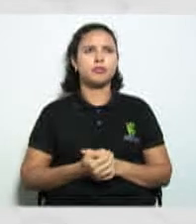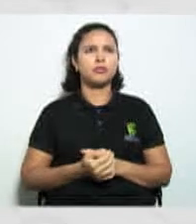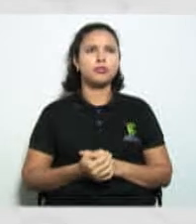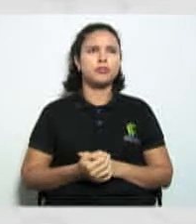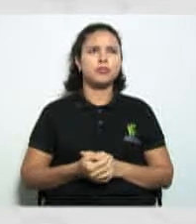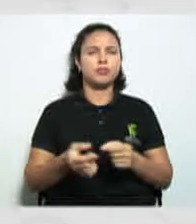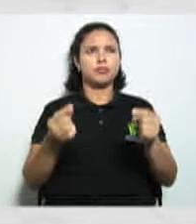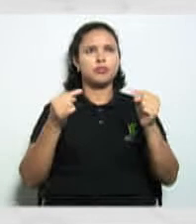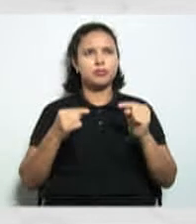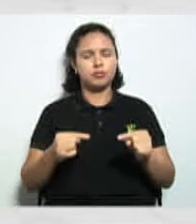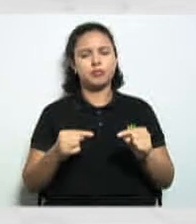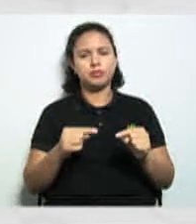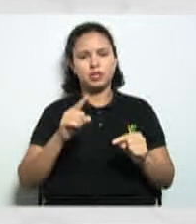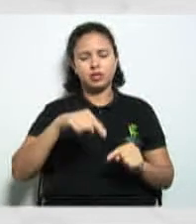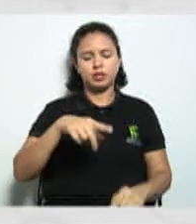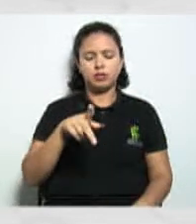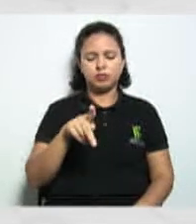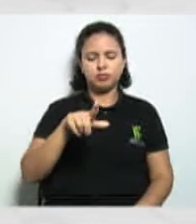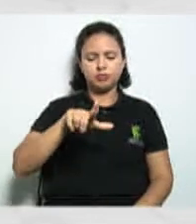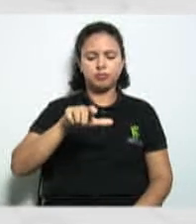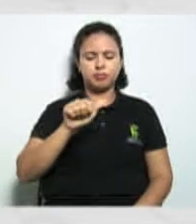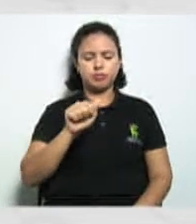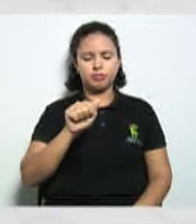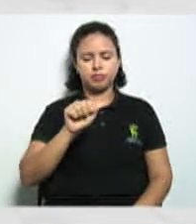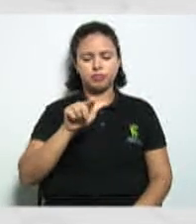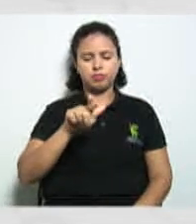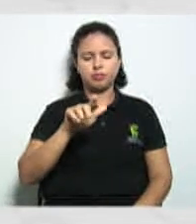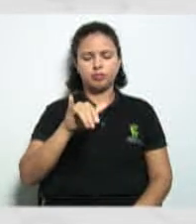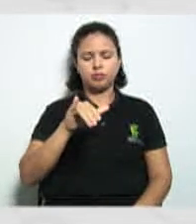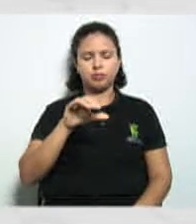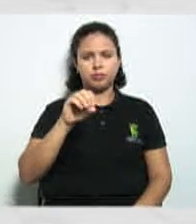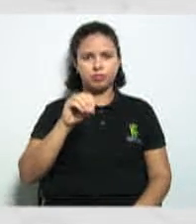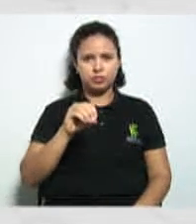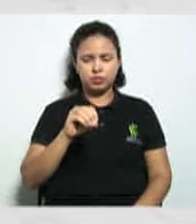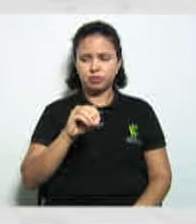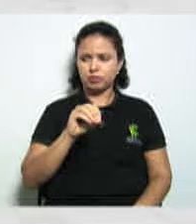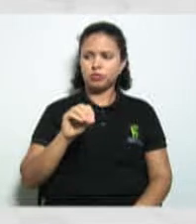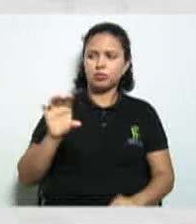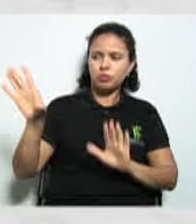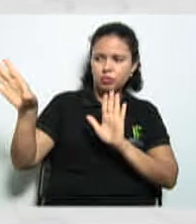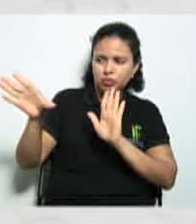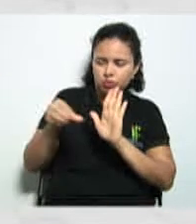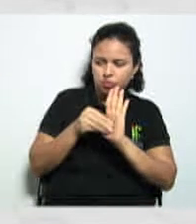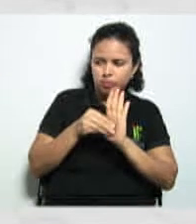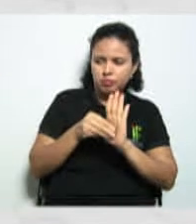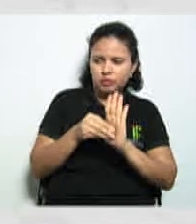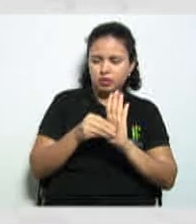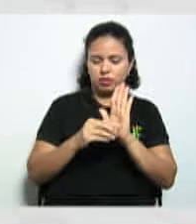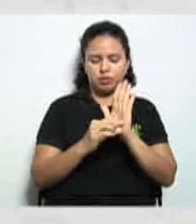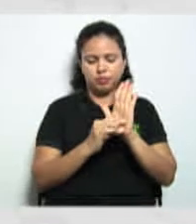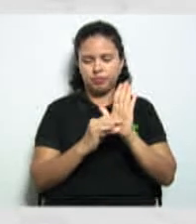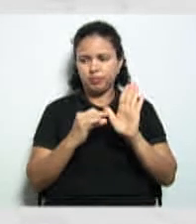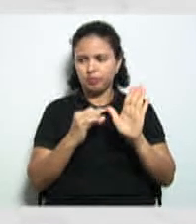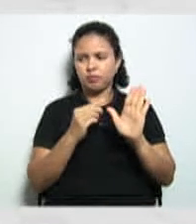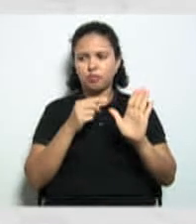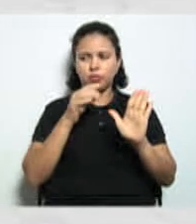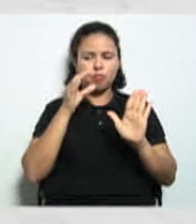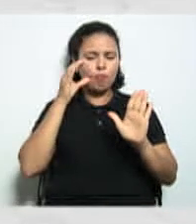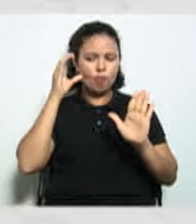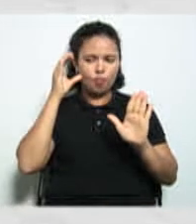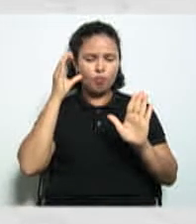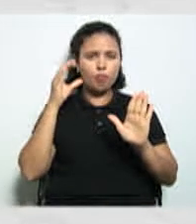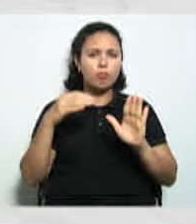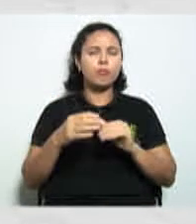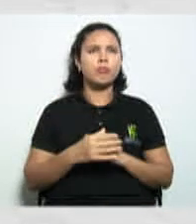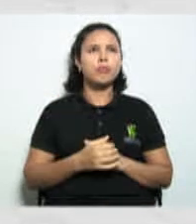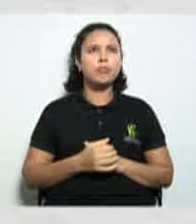de outrem sem a devida citação. A quinta afirmativa, então, caso não seja possível